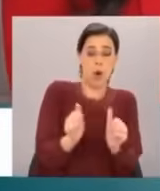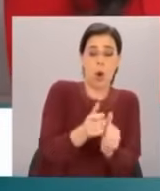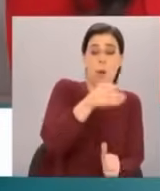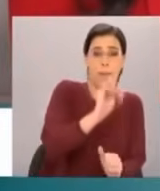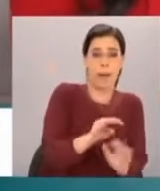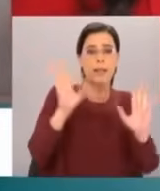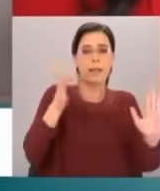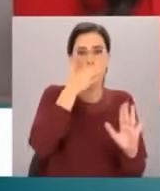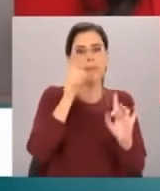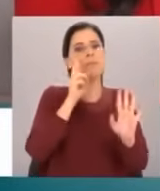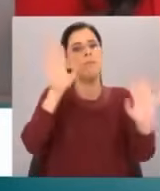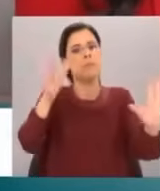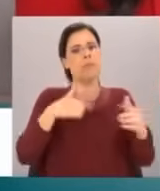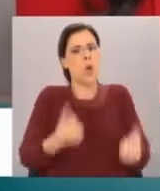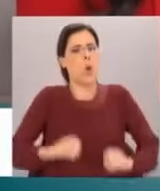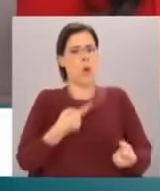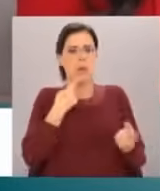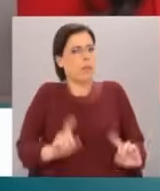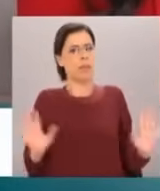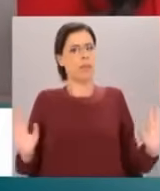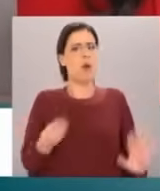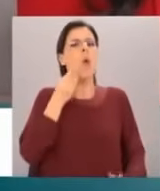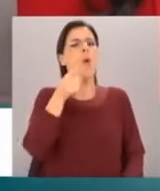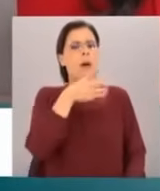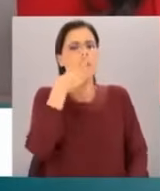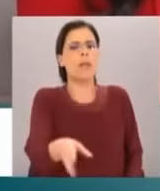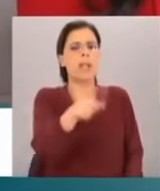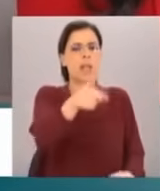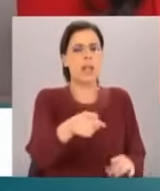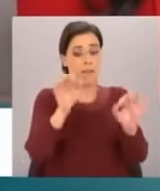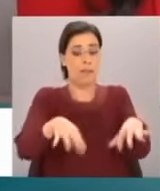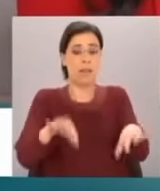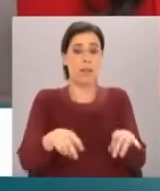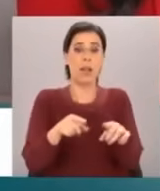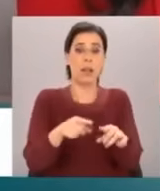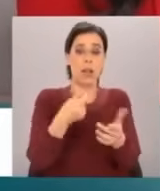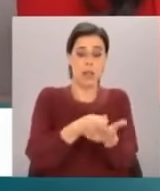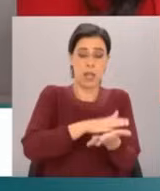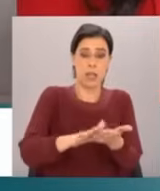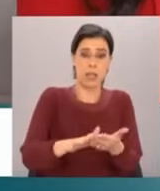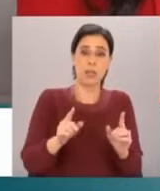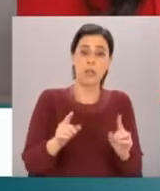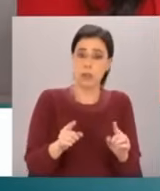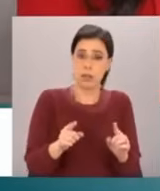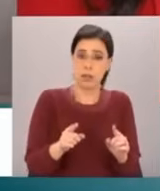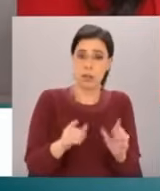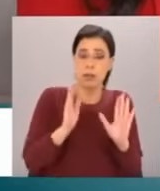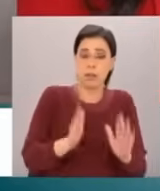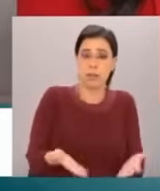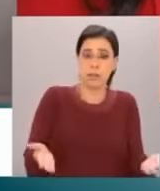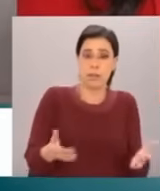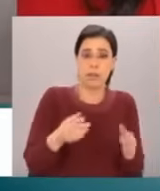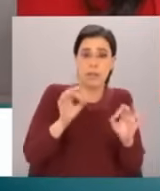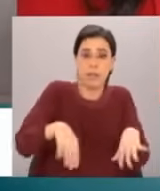pro lado parte que eu isso agora amor me desculpa que eu não consigo compreender é como é que diz que acabar com isenções que tem que ser